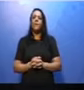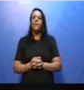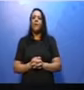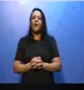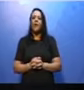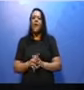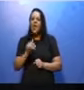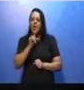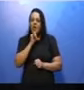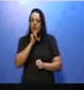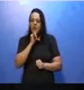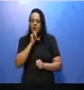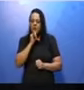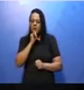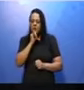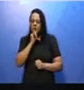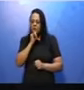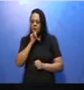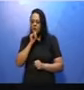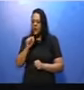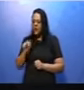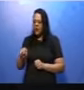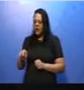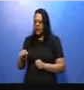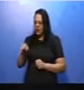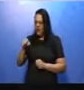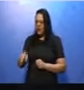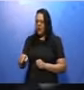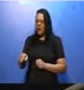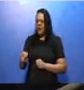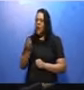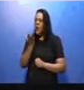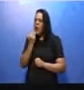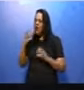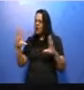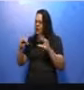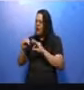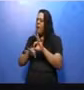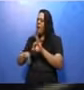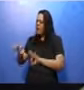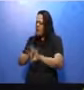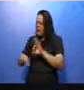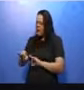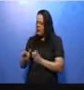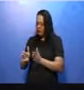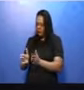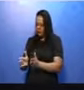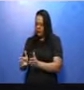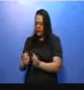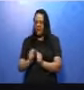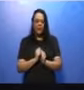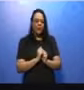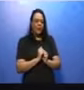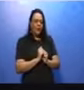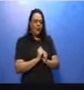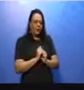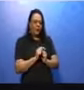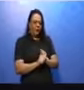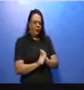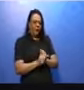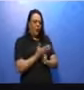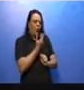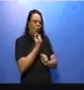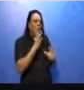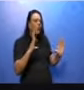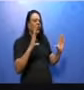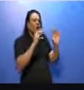Você preparou o jantar. O jantar estava ótimo. Vocês percebem que aqui há uma repetição? Que termo